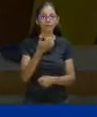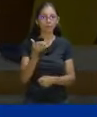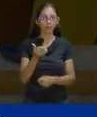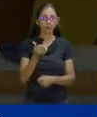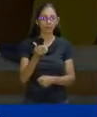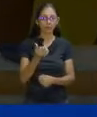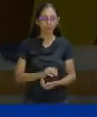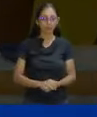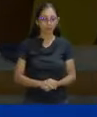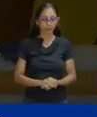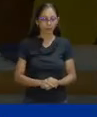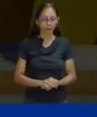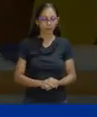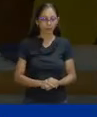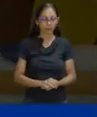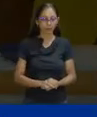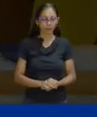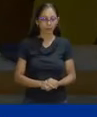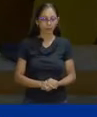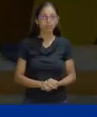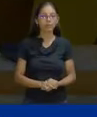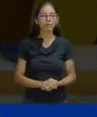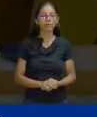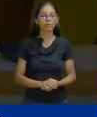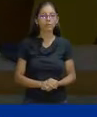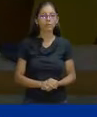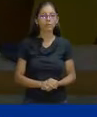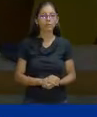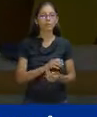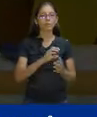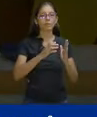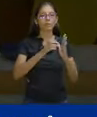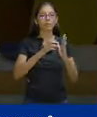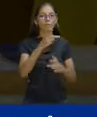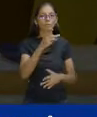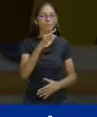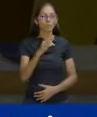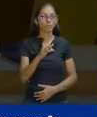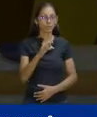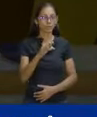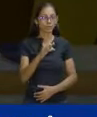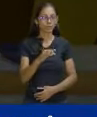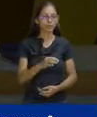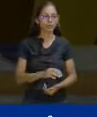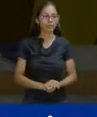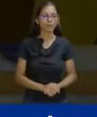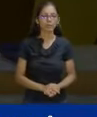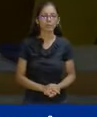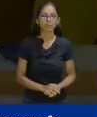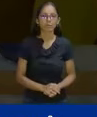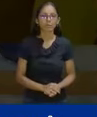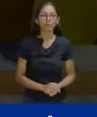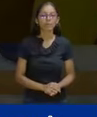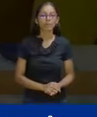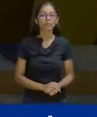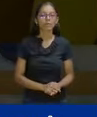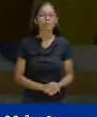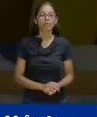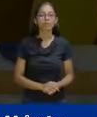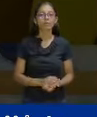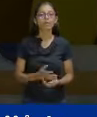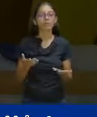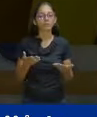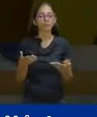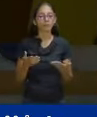O recorrente é a União, a Fazenda Nacional, o recorrido é o PT, Partido dos Trabalhadores. O relator deste processo é o